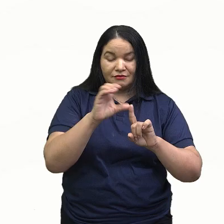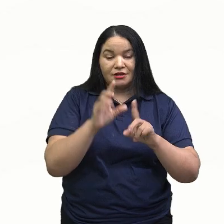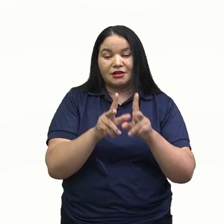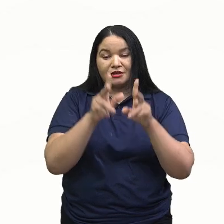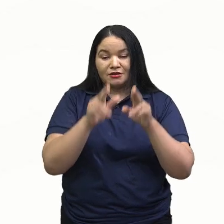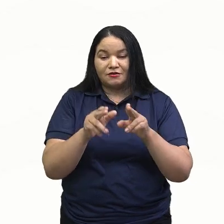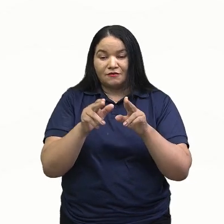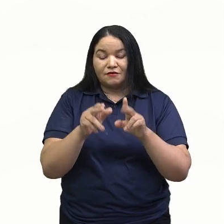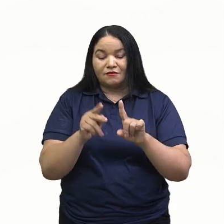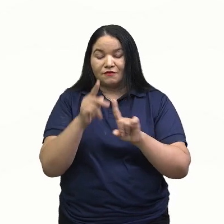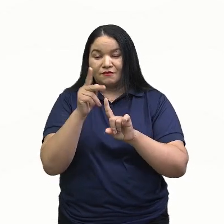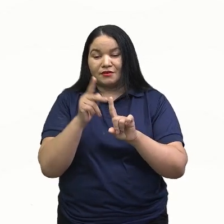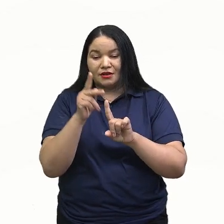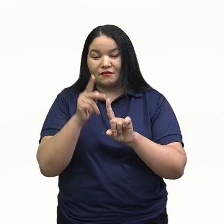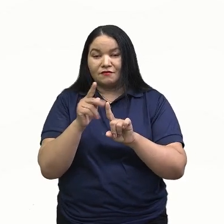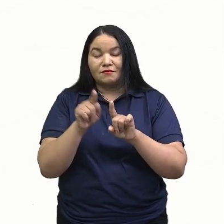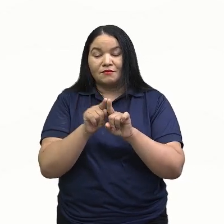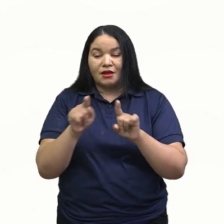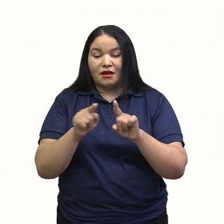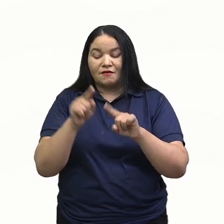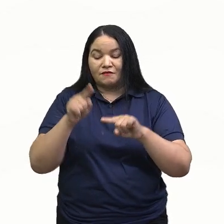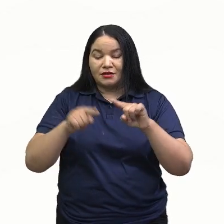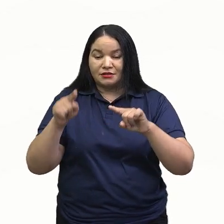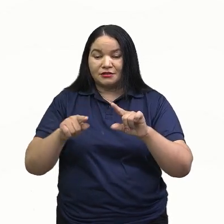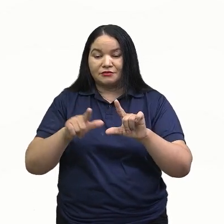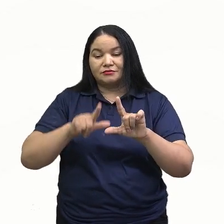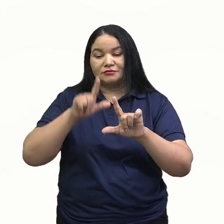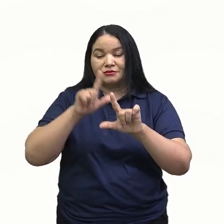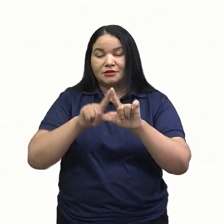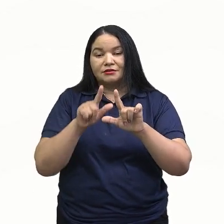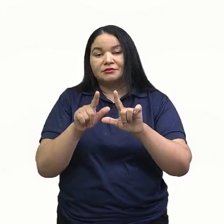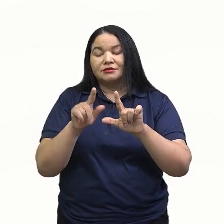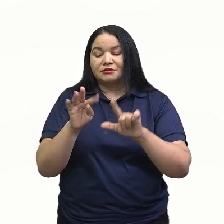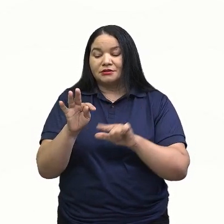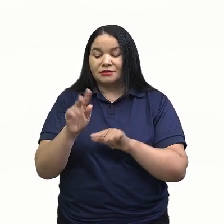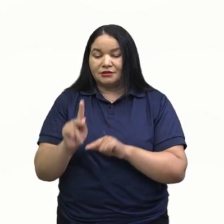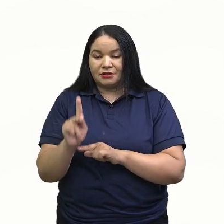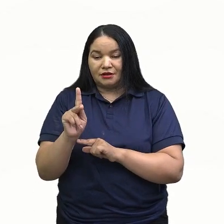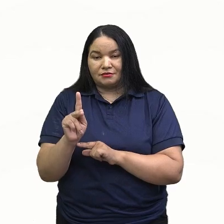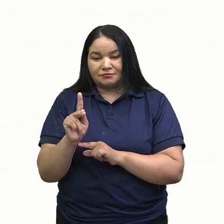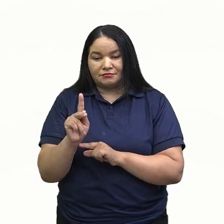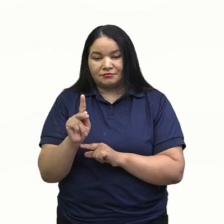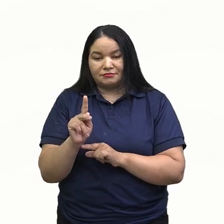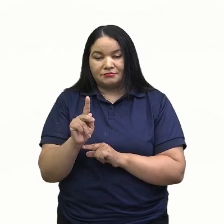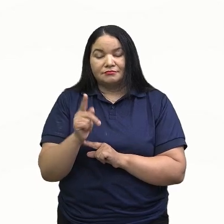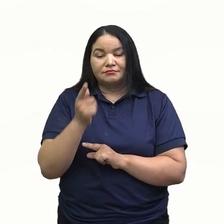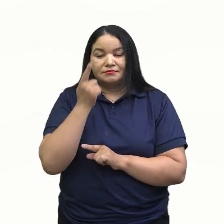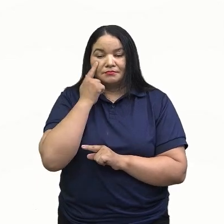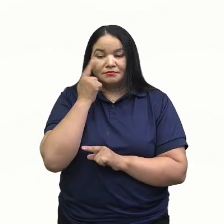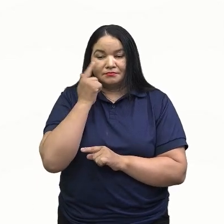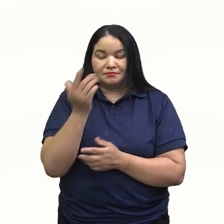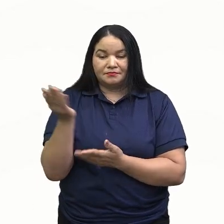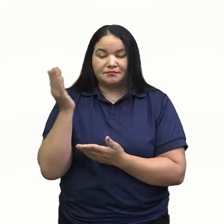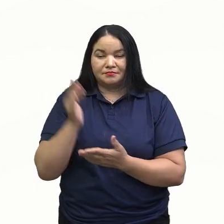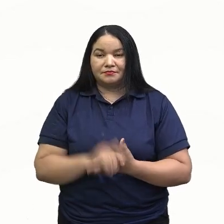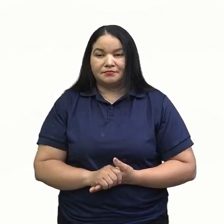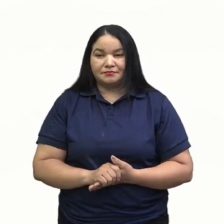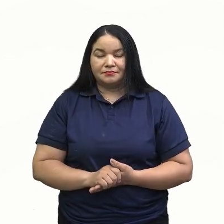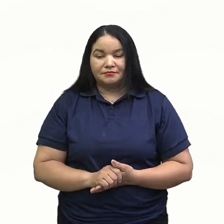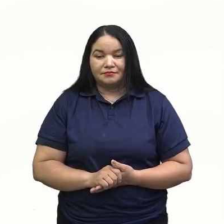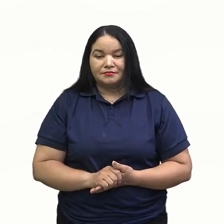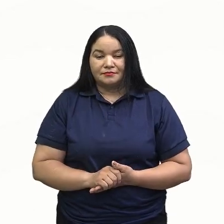Kelvin, de Celsius, variação, é a mesma na de Kelvin. Vamos ver quanto é que vai dar? Olha só. Se a